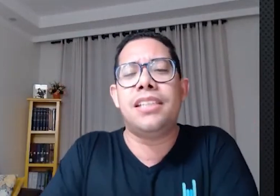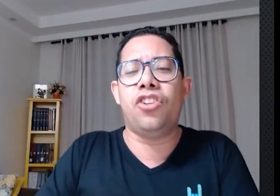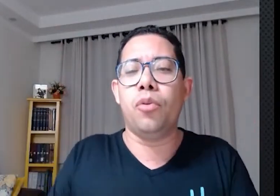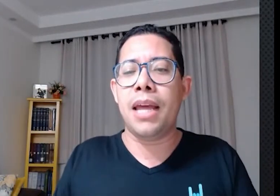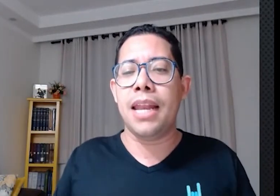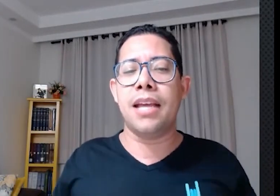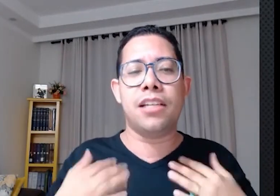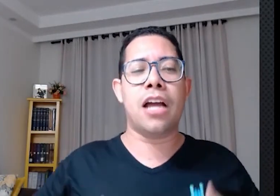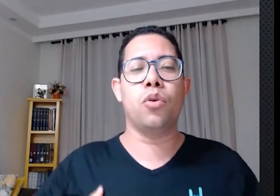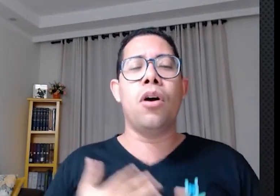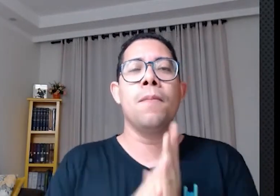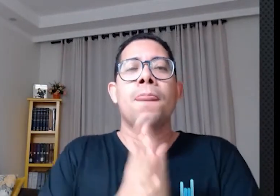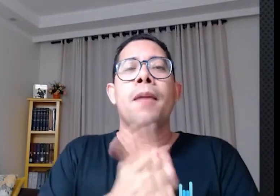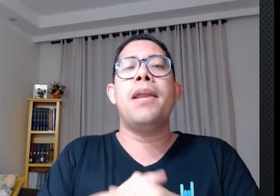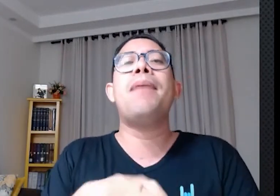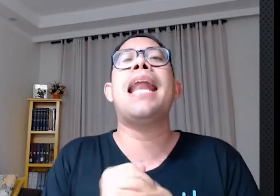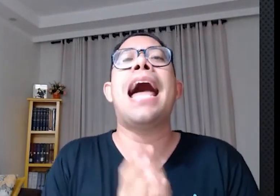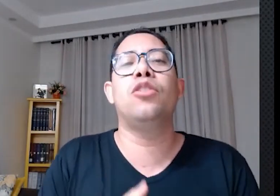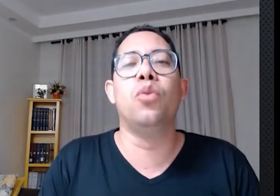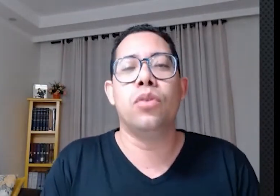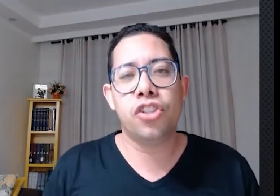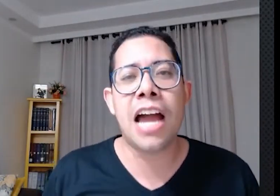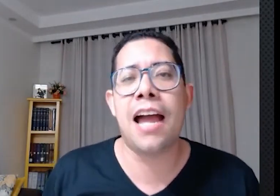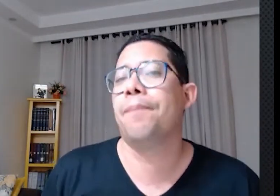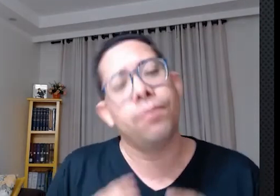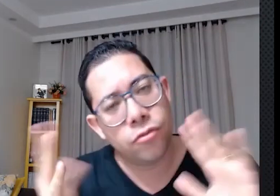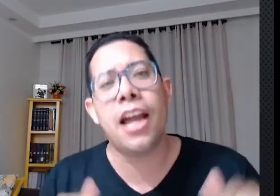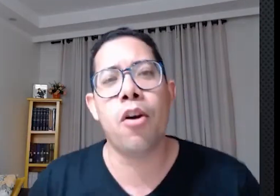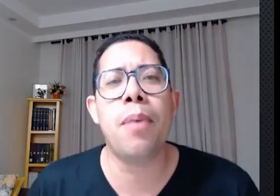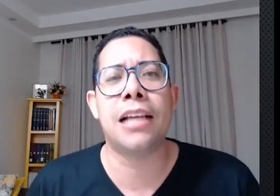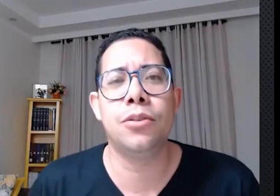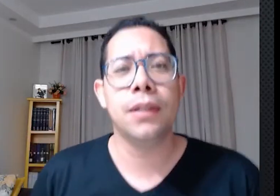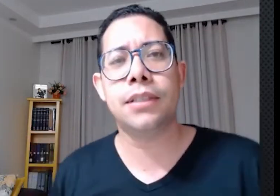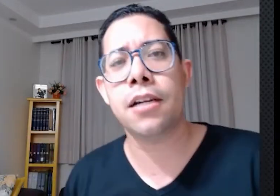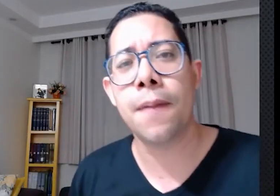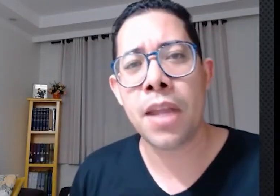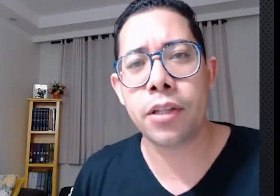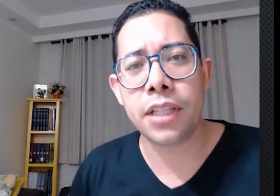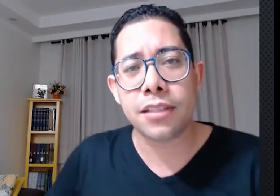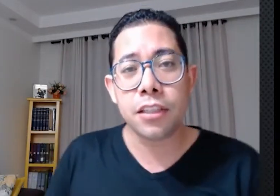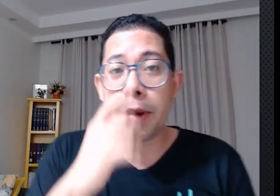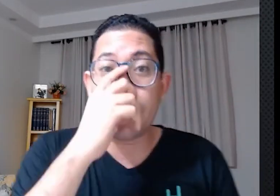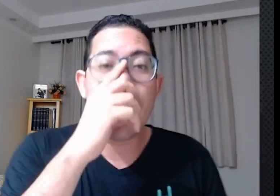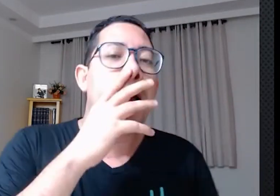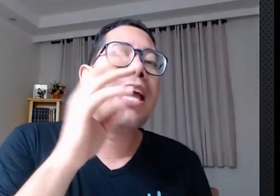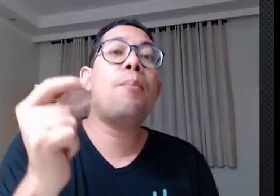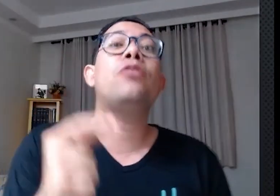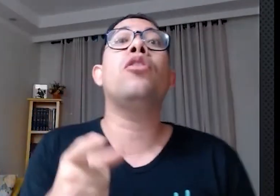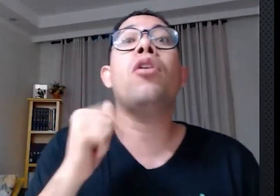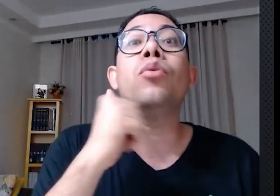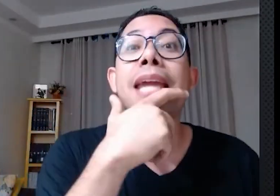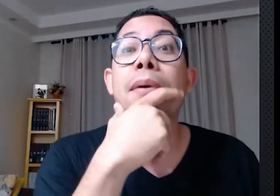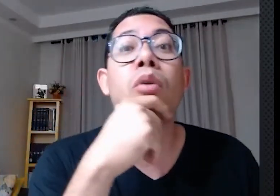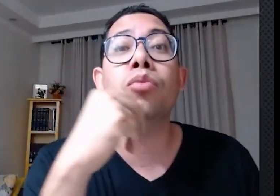coisa nesse sentido, beleza? Já tô preparado, já é um passo, certo? Então é interessante perguntar, e aí,